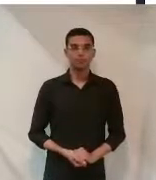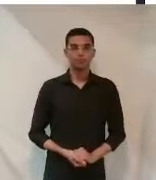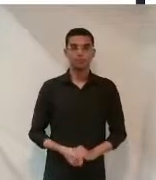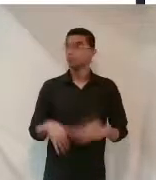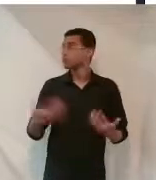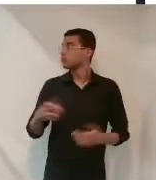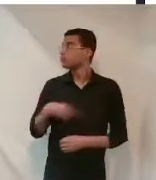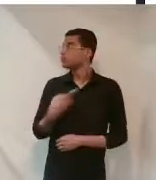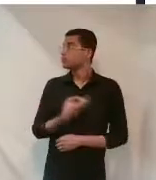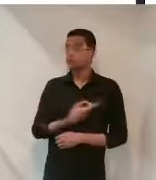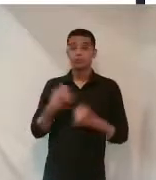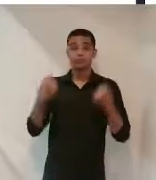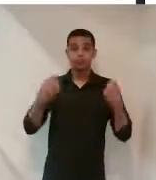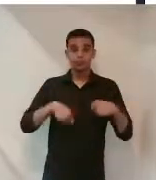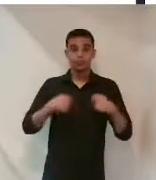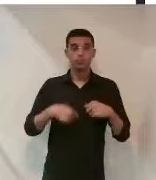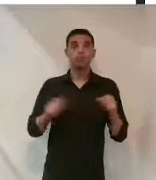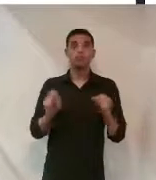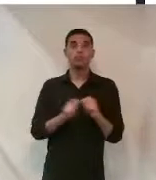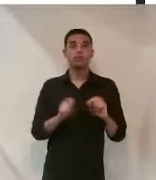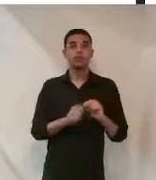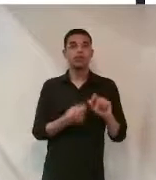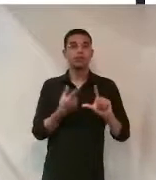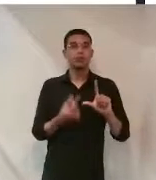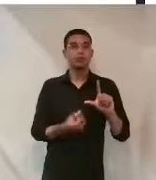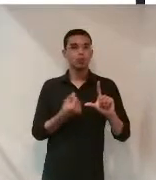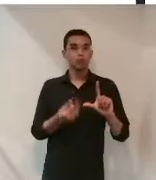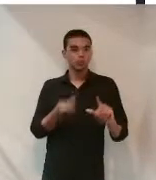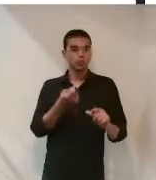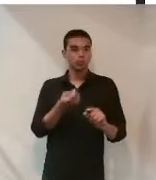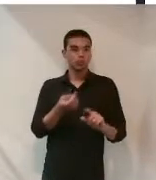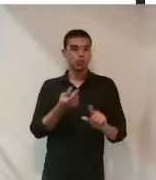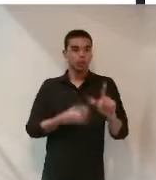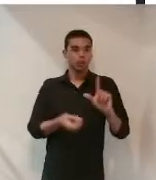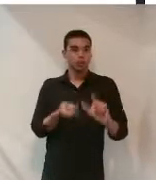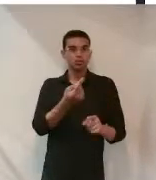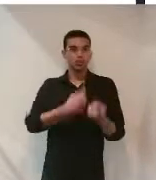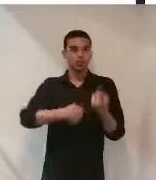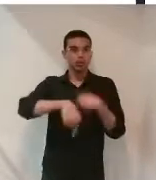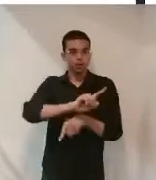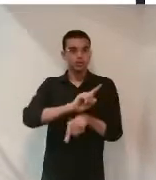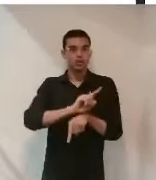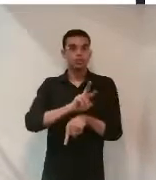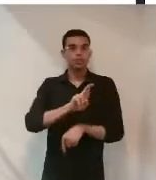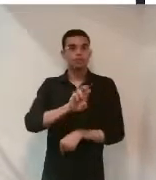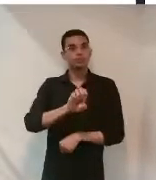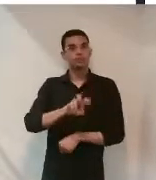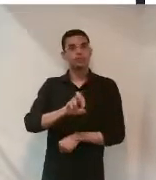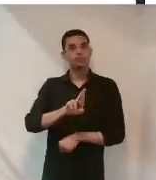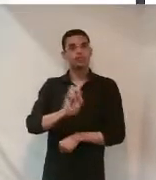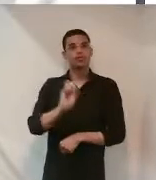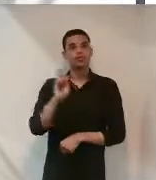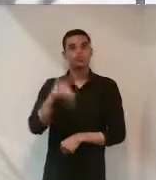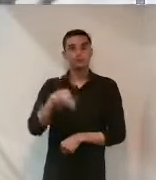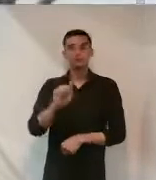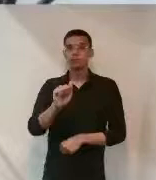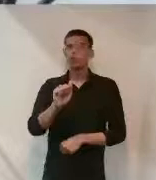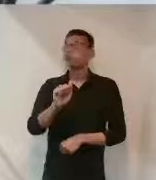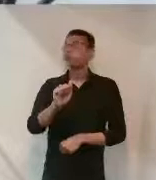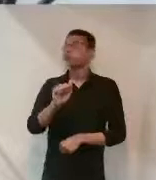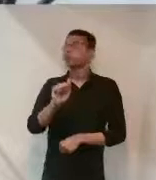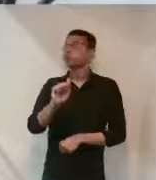construção daquele texto. Isso também ocorre quando a gente vê, em alguns casos, regulamentos. Aqui eu trago